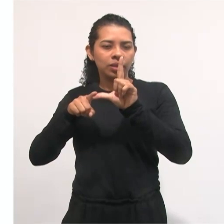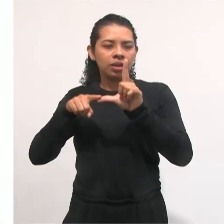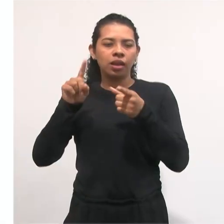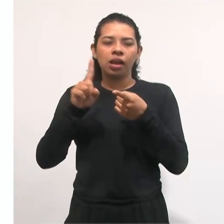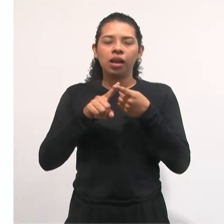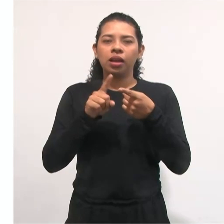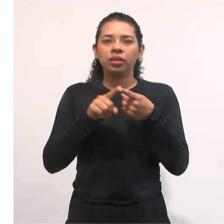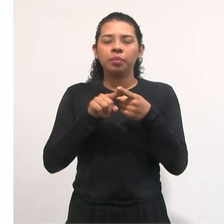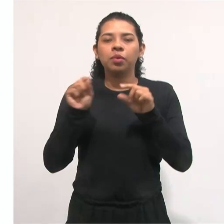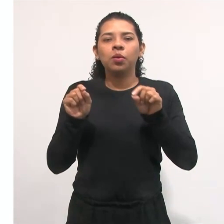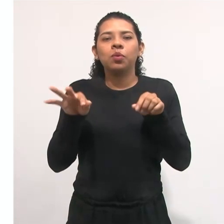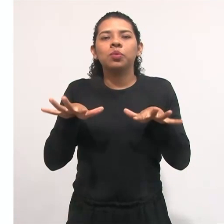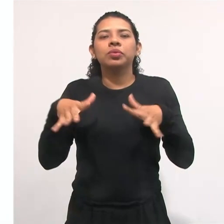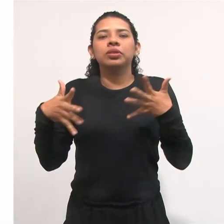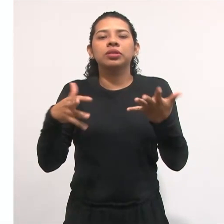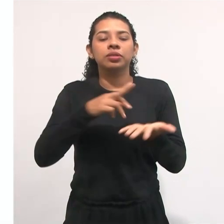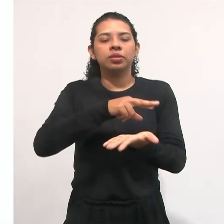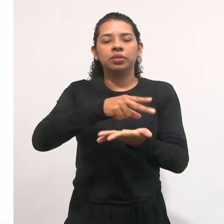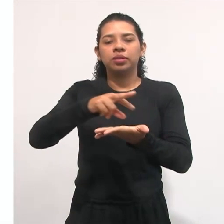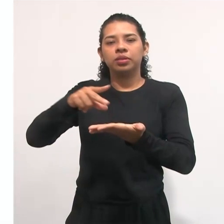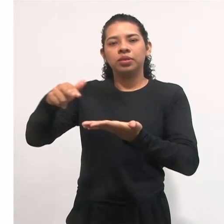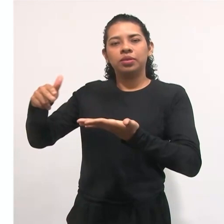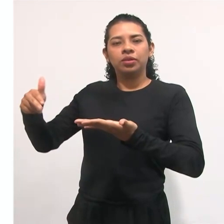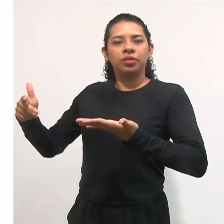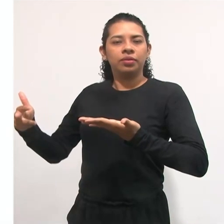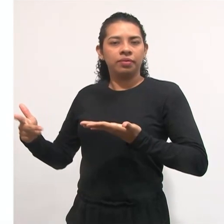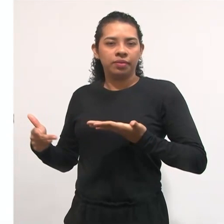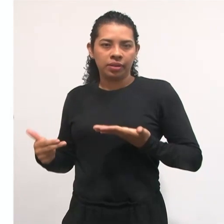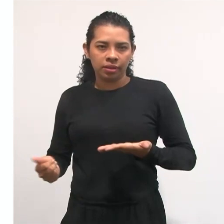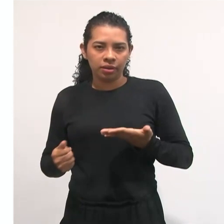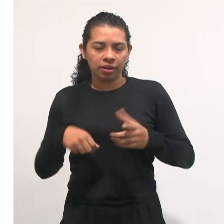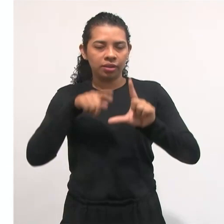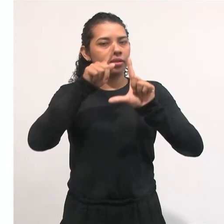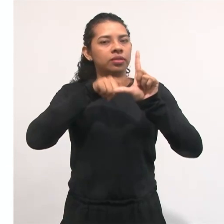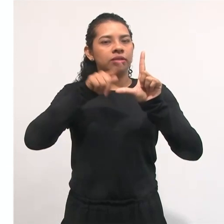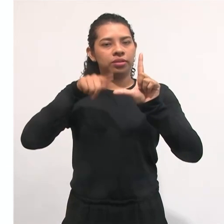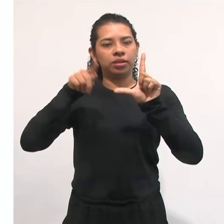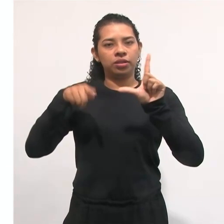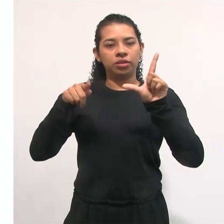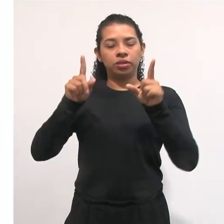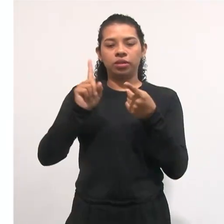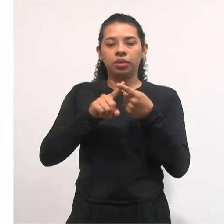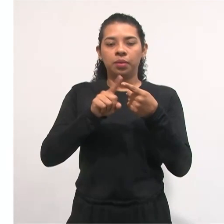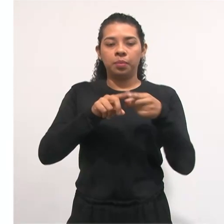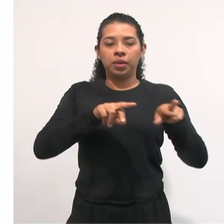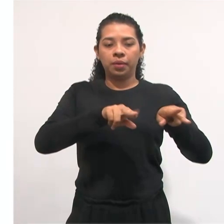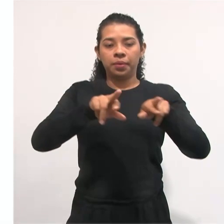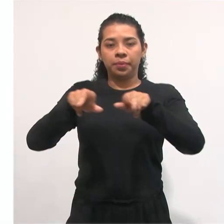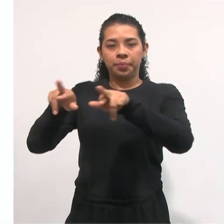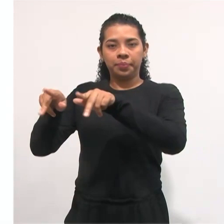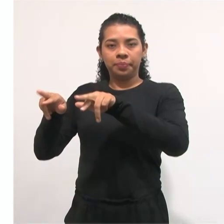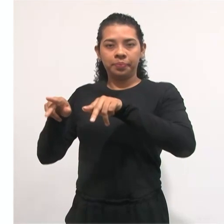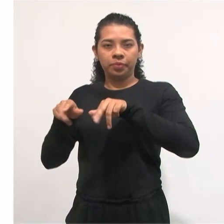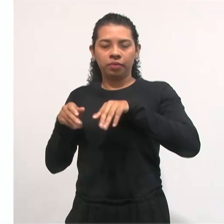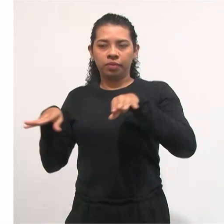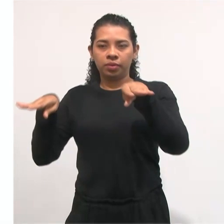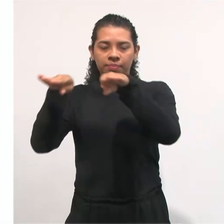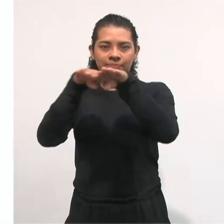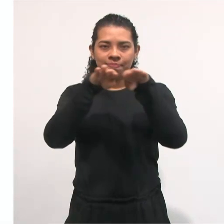exemplificar os tipos de variáveis, identificar as diferenças entre os dados absolutos e